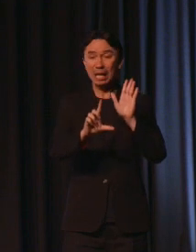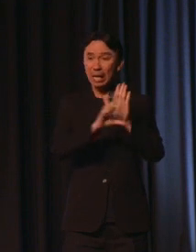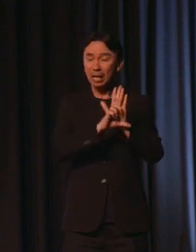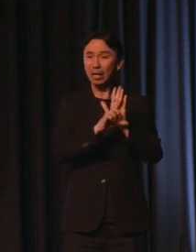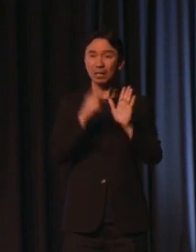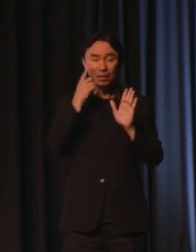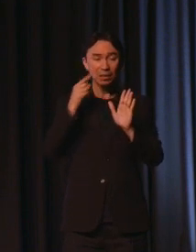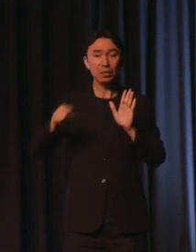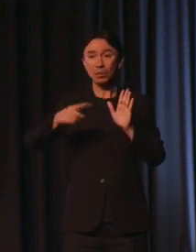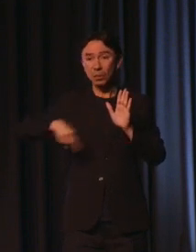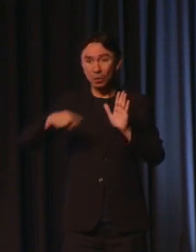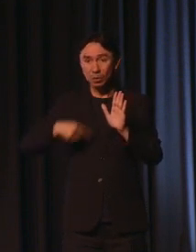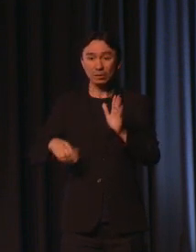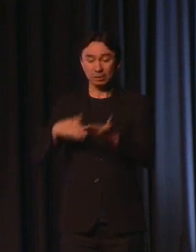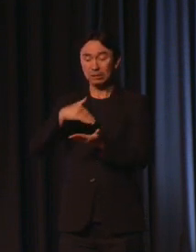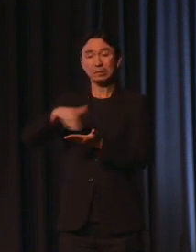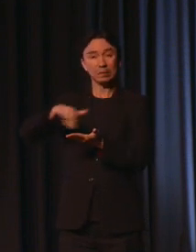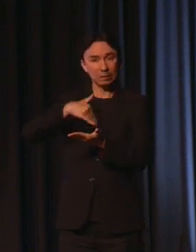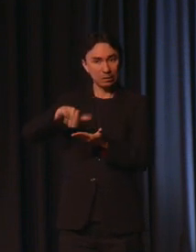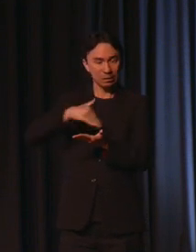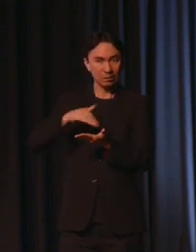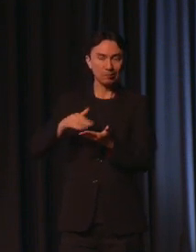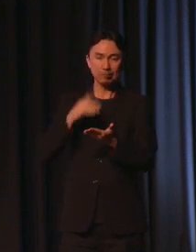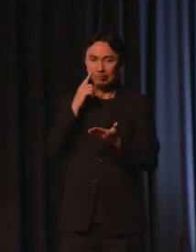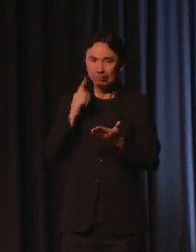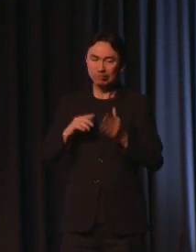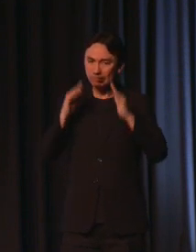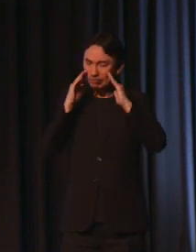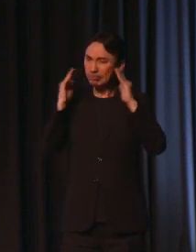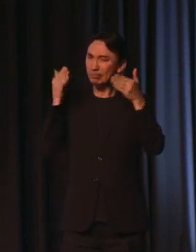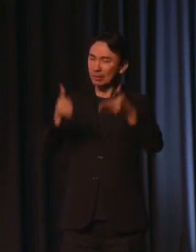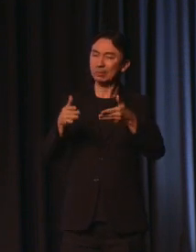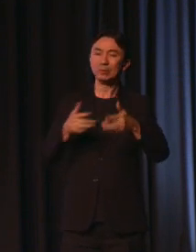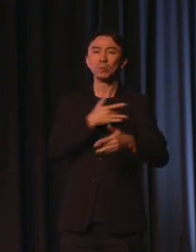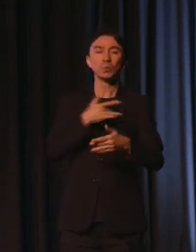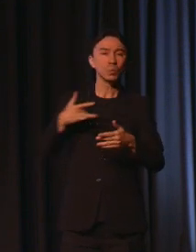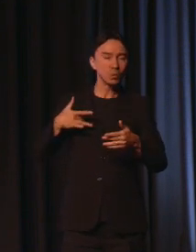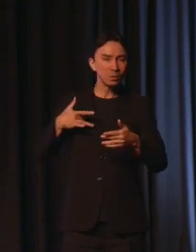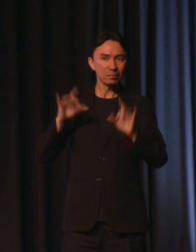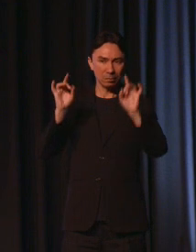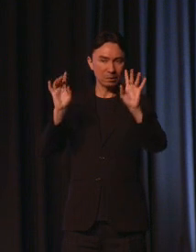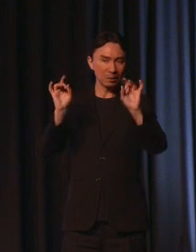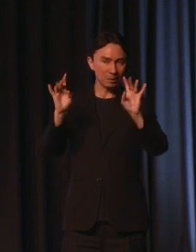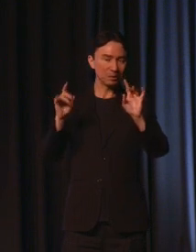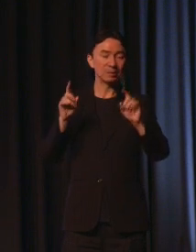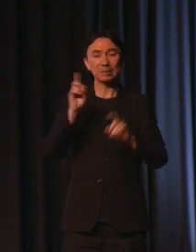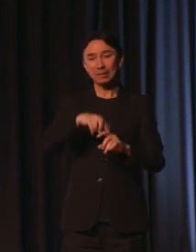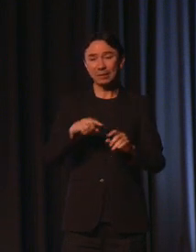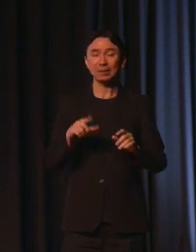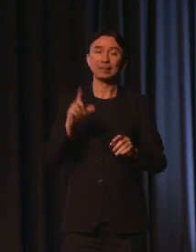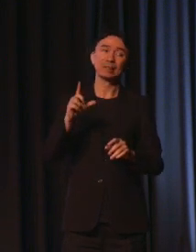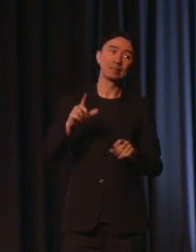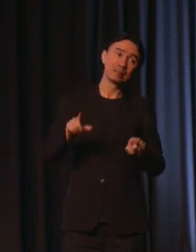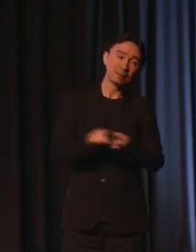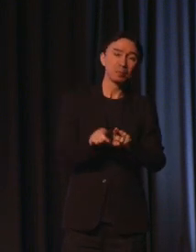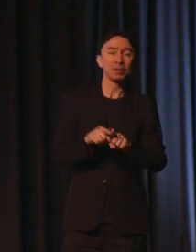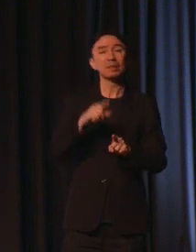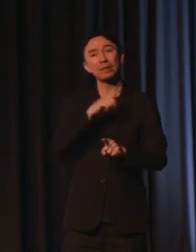Atenção Especializada em Saúde, no Ministério da Saúde, e que recai sobre a coordenação de sangue aí